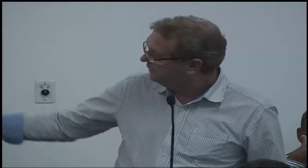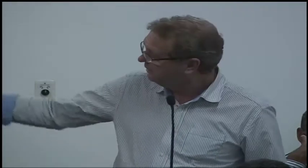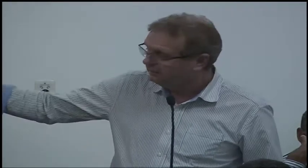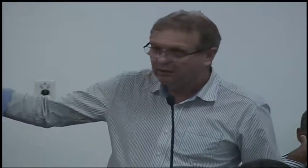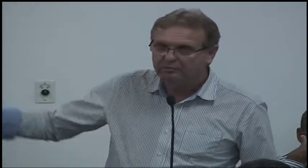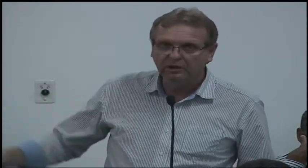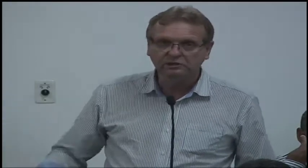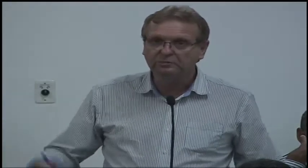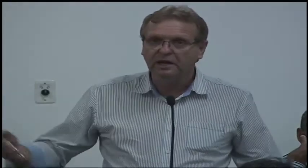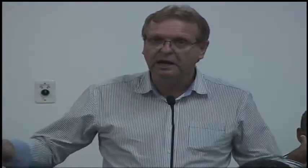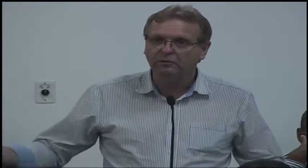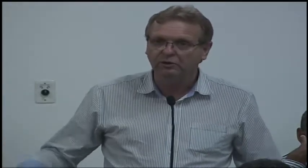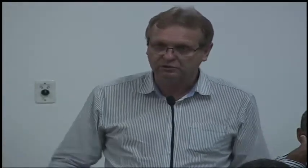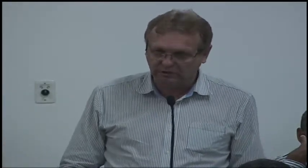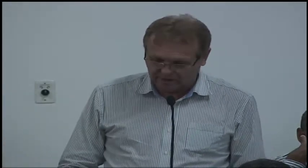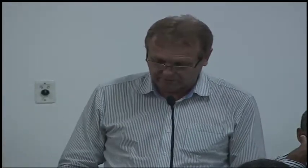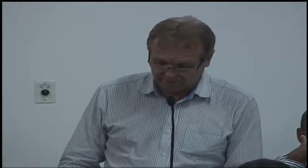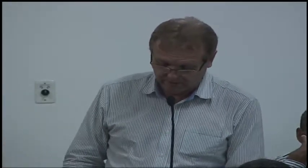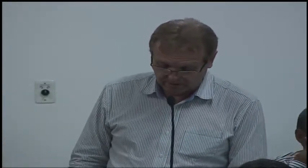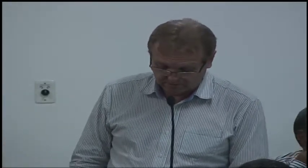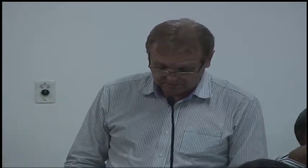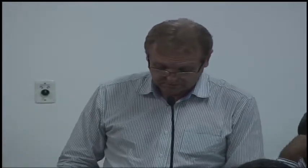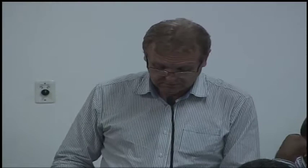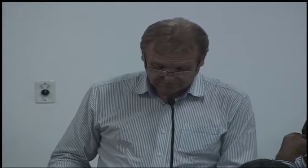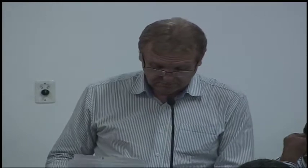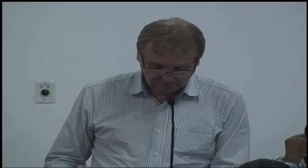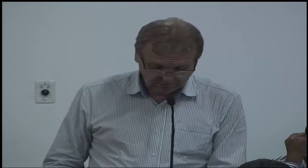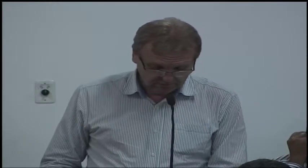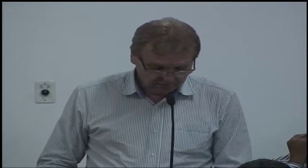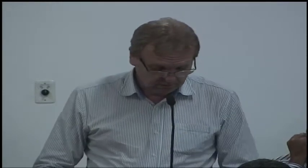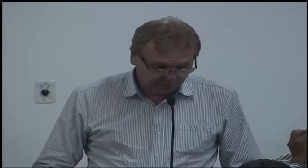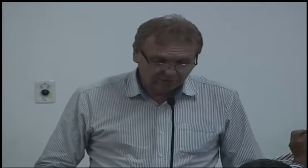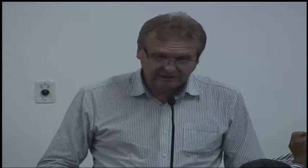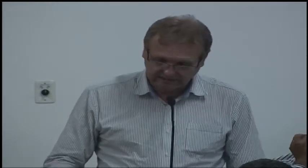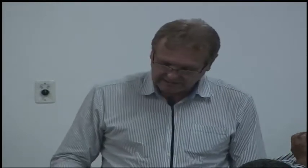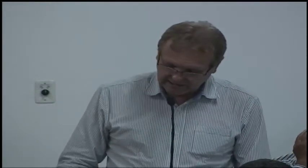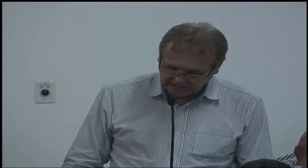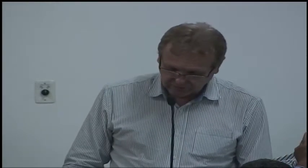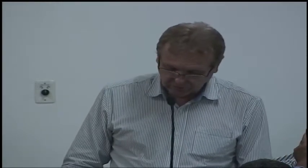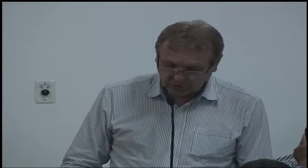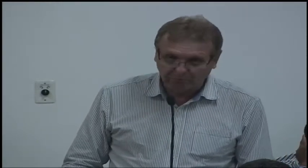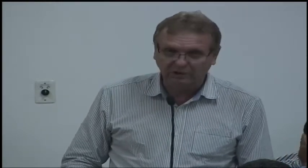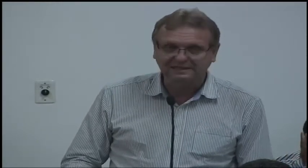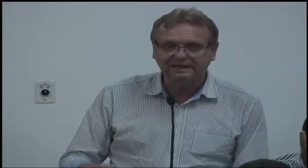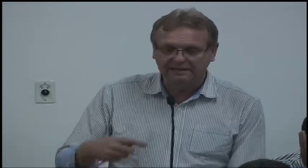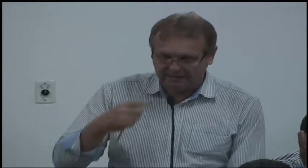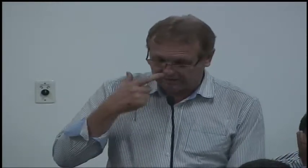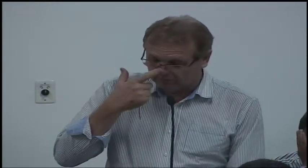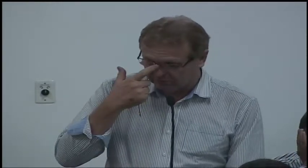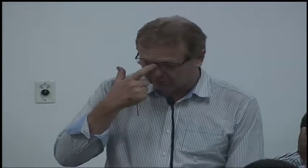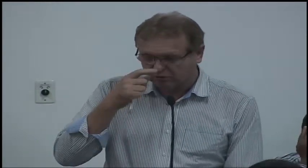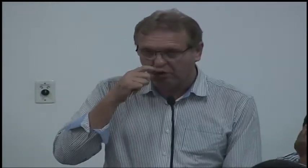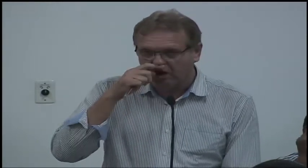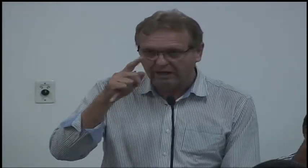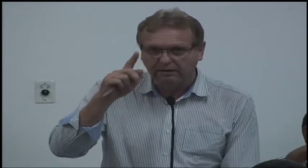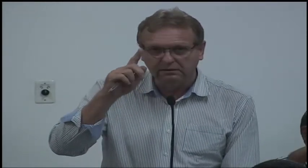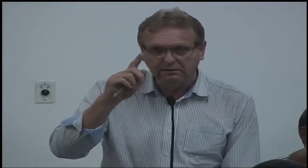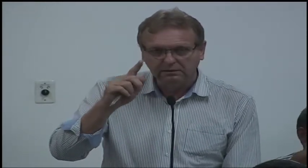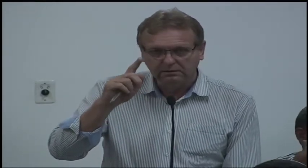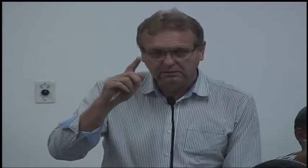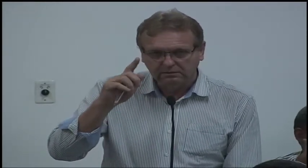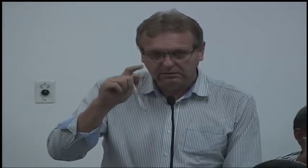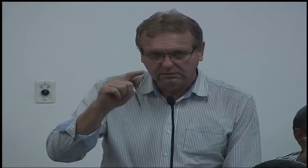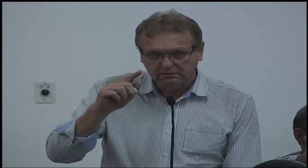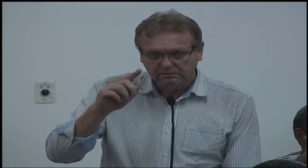como lanchinho que acabou nosso horário que eu possa ter direito que eu possa ter direito escola